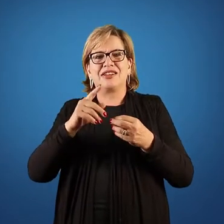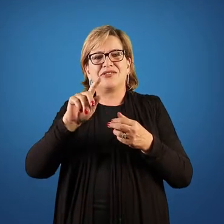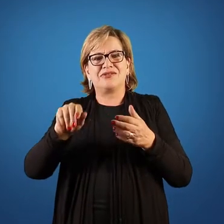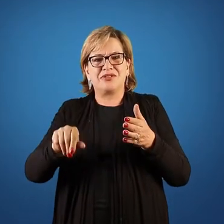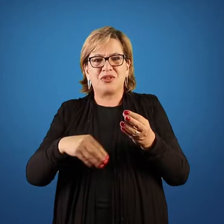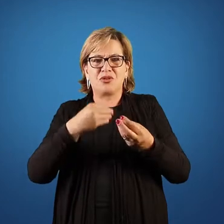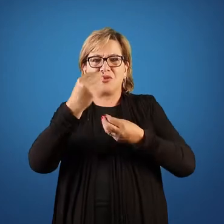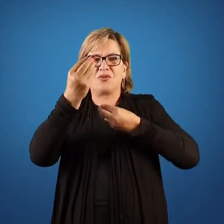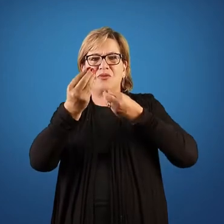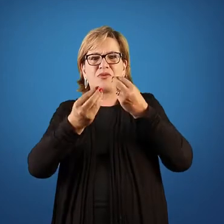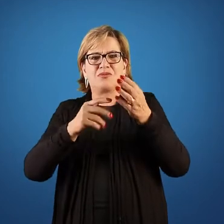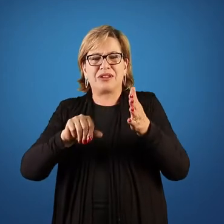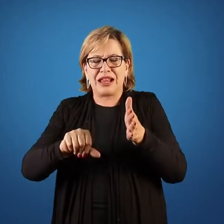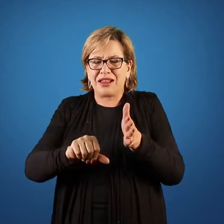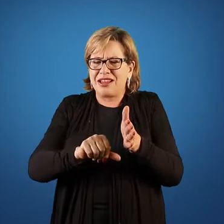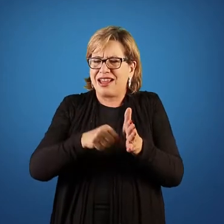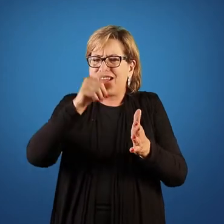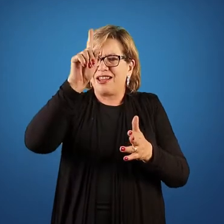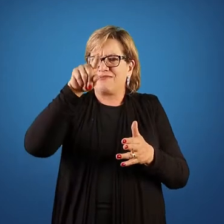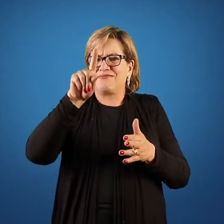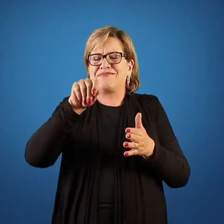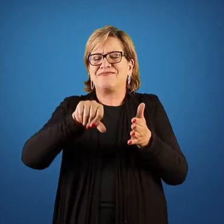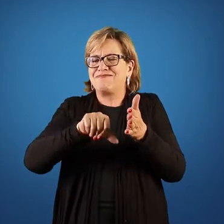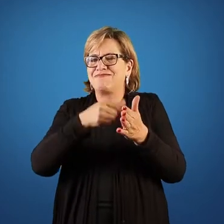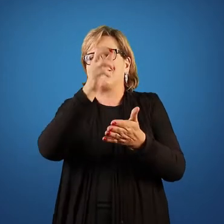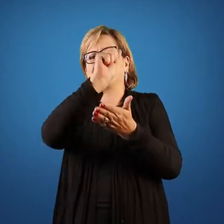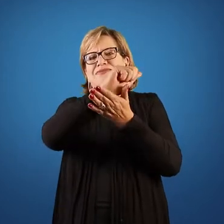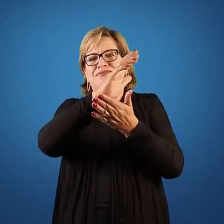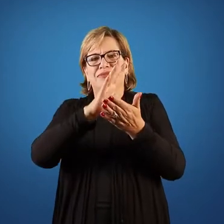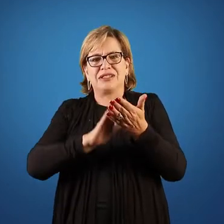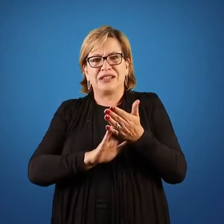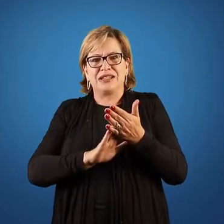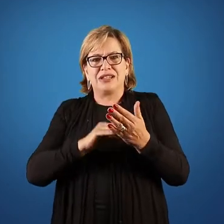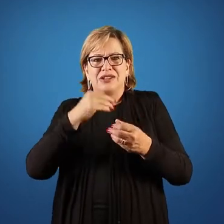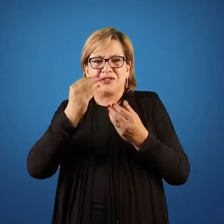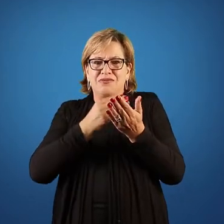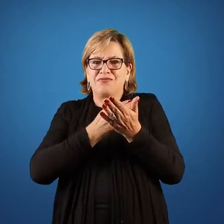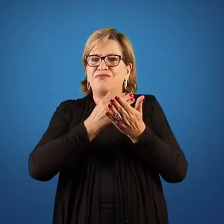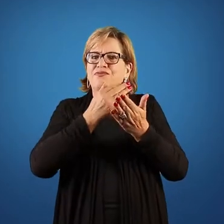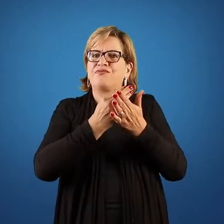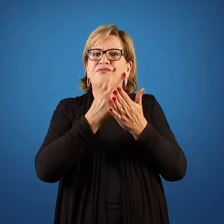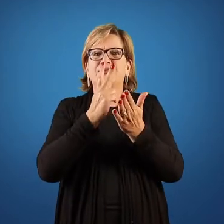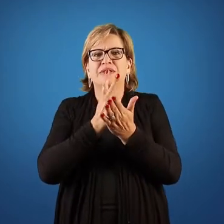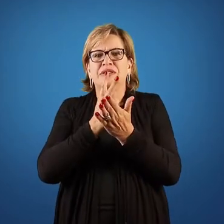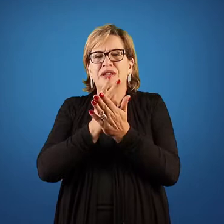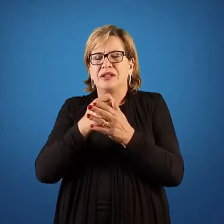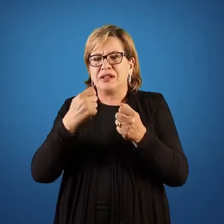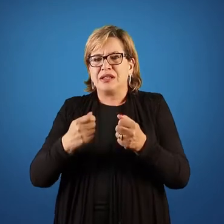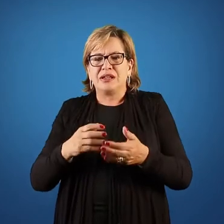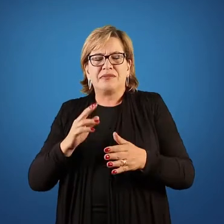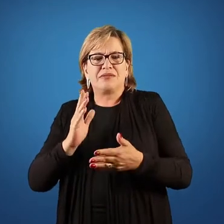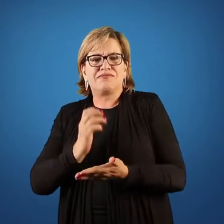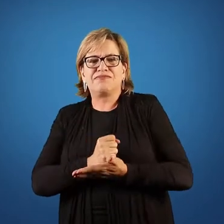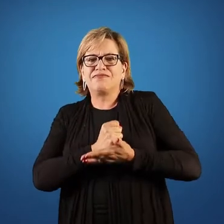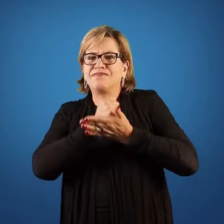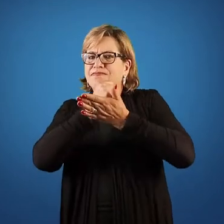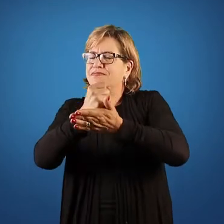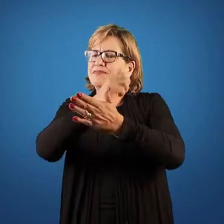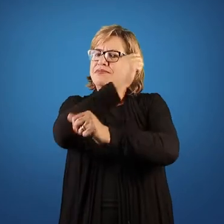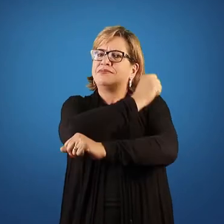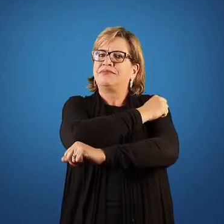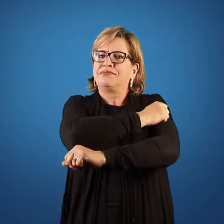é o primeiro exercício. Quando a gente está começando, sempre dá apoio para o aluno para que